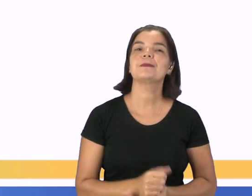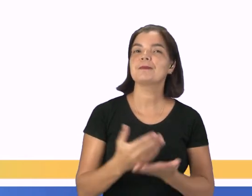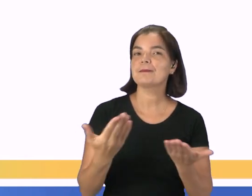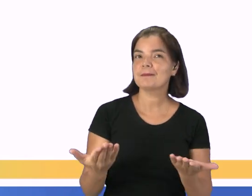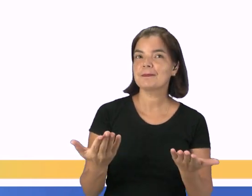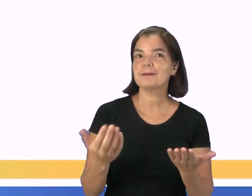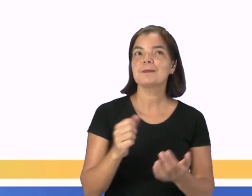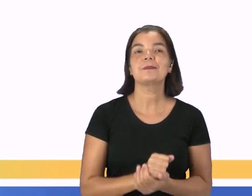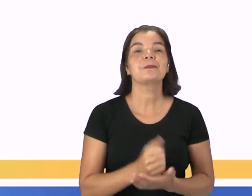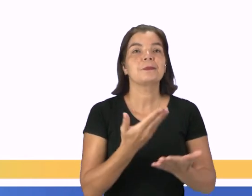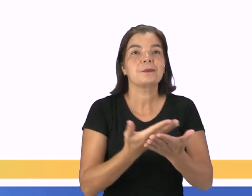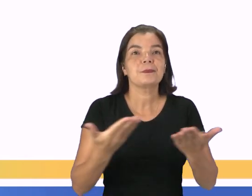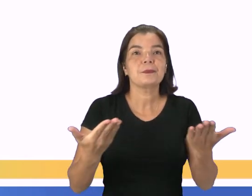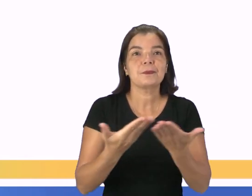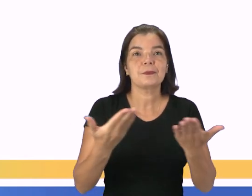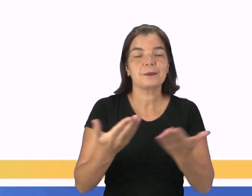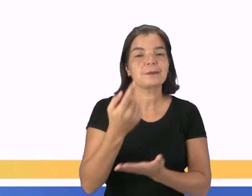de